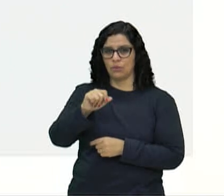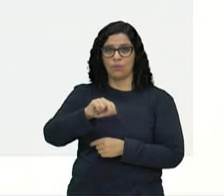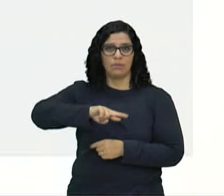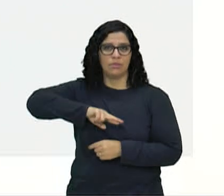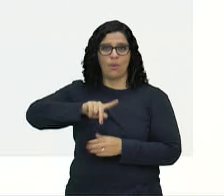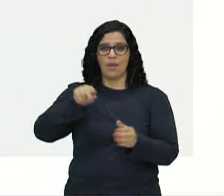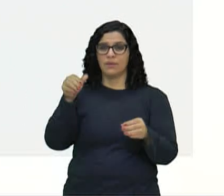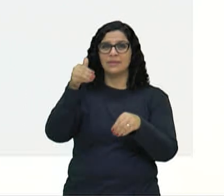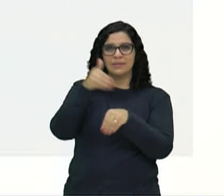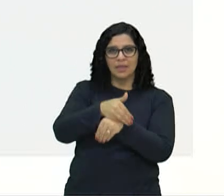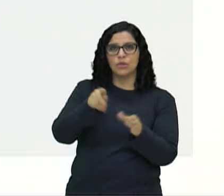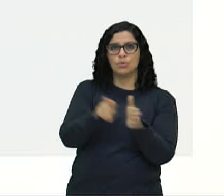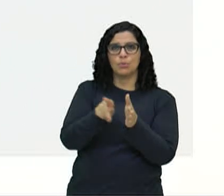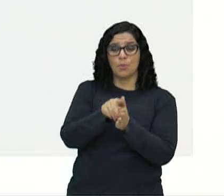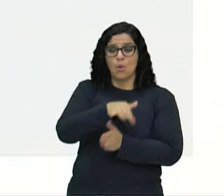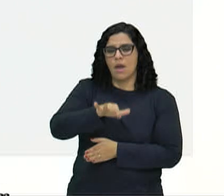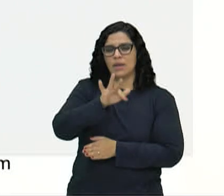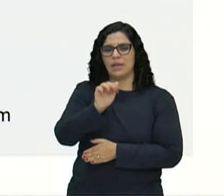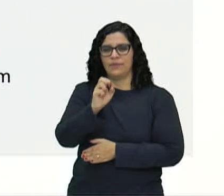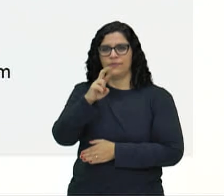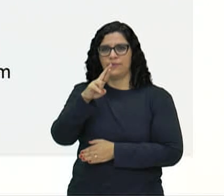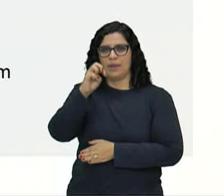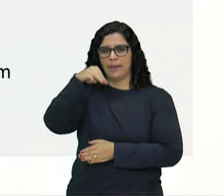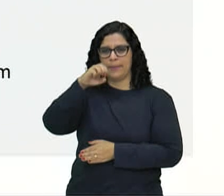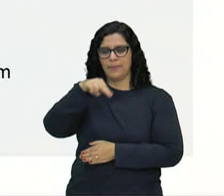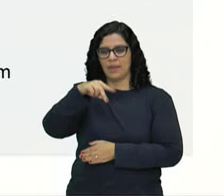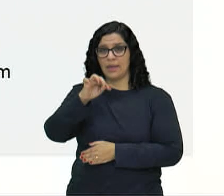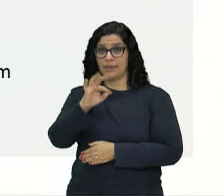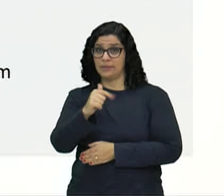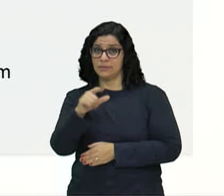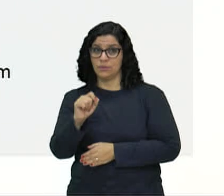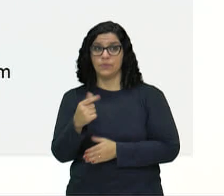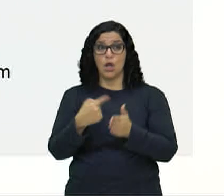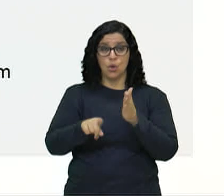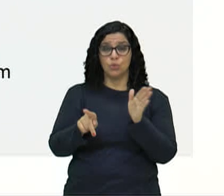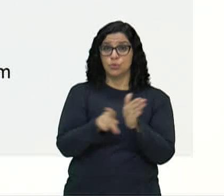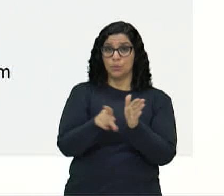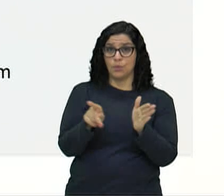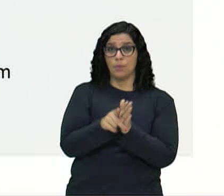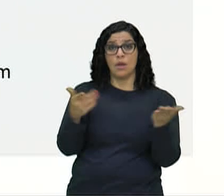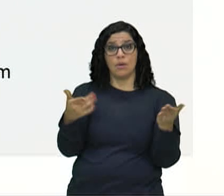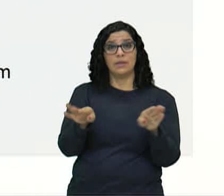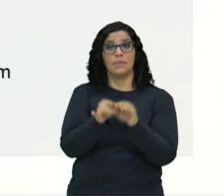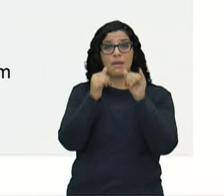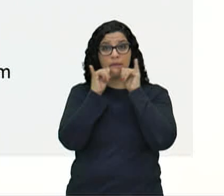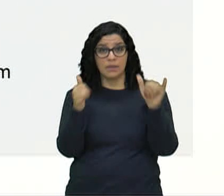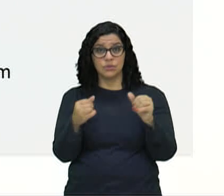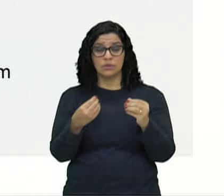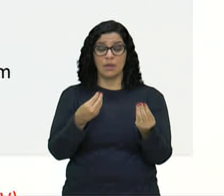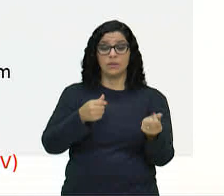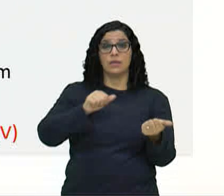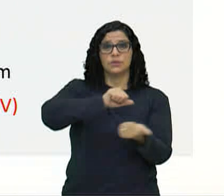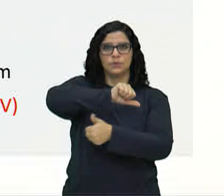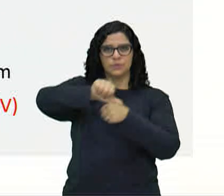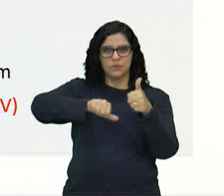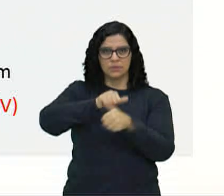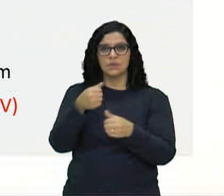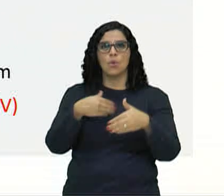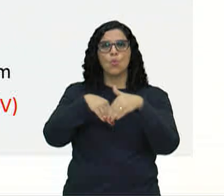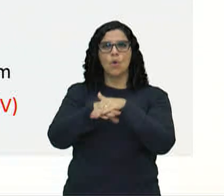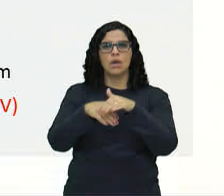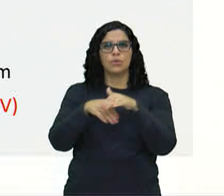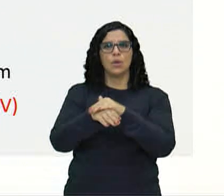fermentação. Esquece isso. Último. Na fermentação, a energia liberada nas reações é armazenada